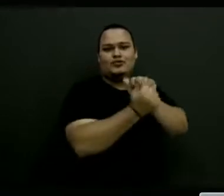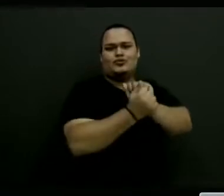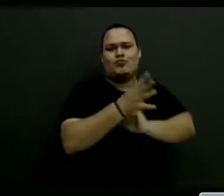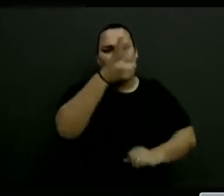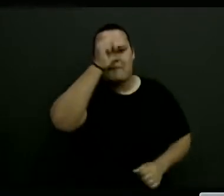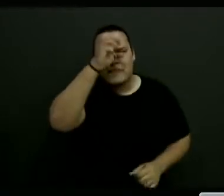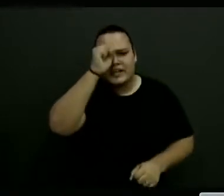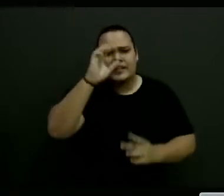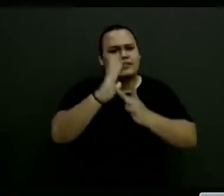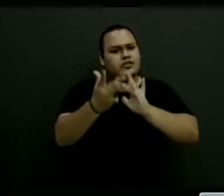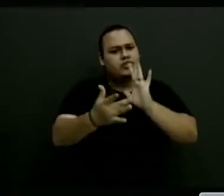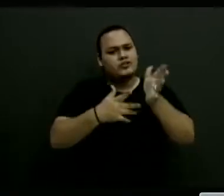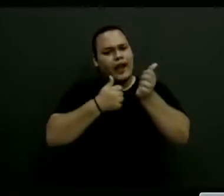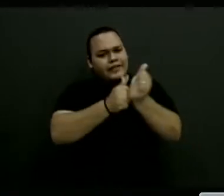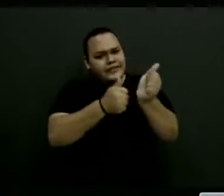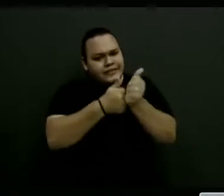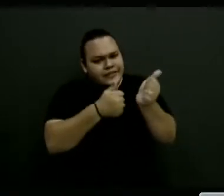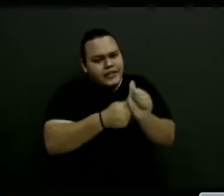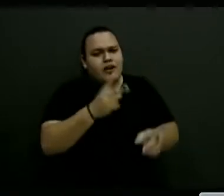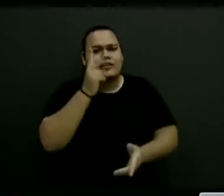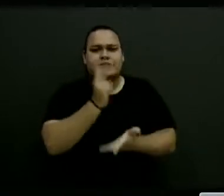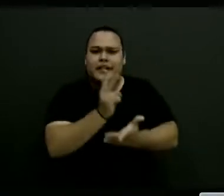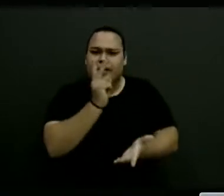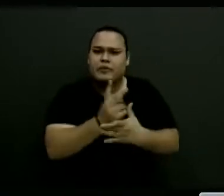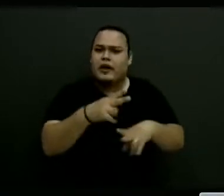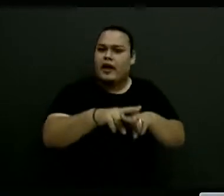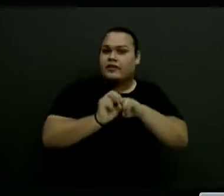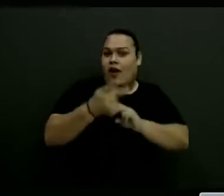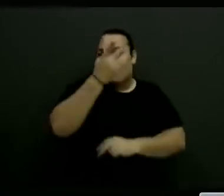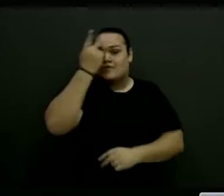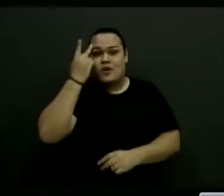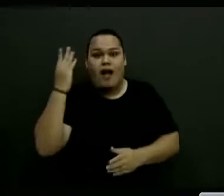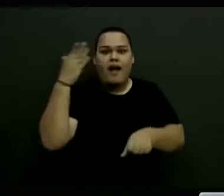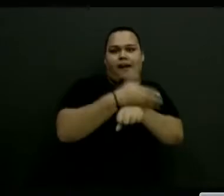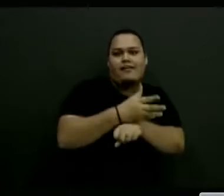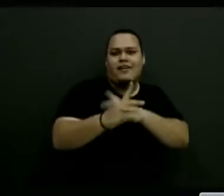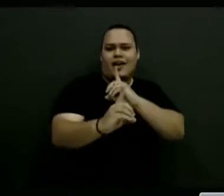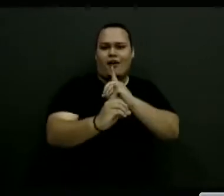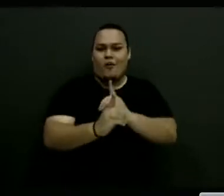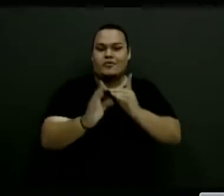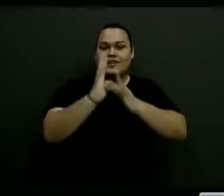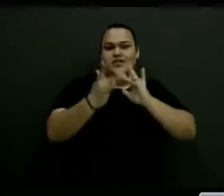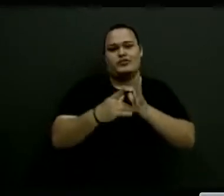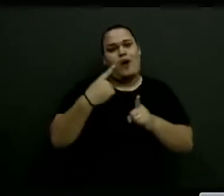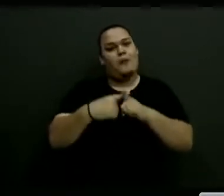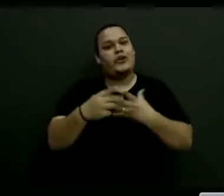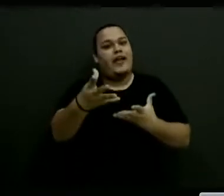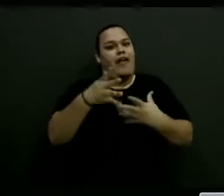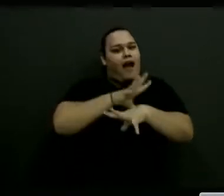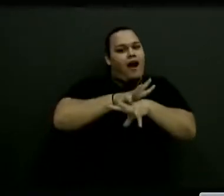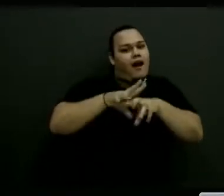Também as pessoas vieram para serem curadas das suas enfermidades. Mas o final do texto é formoso: